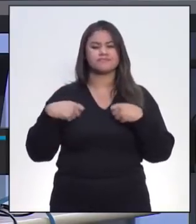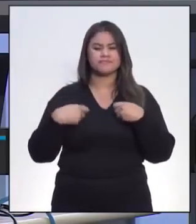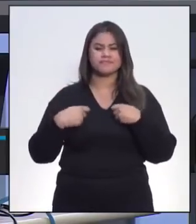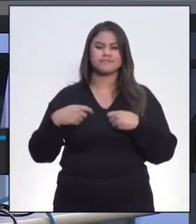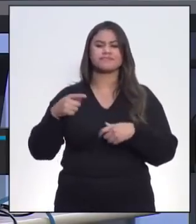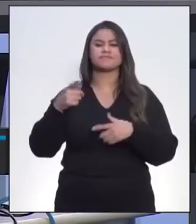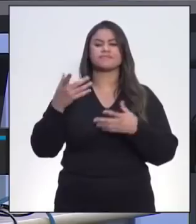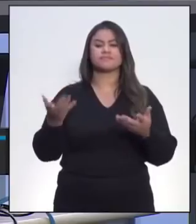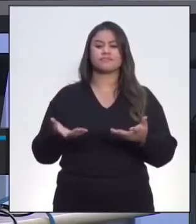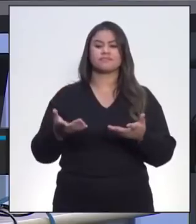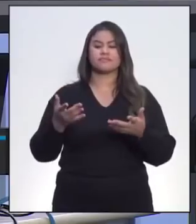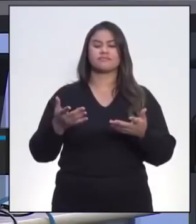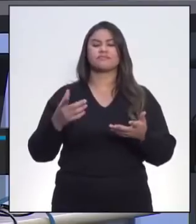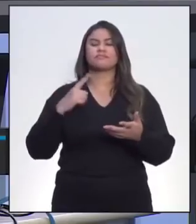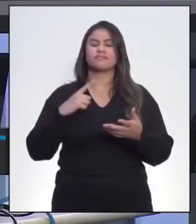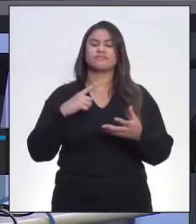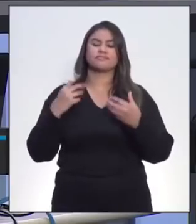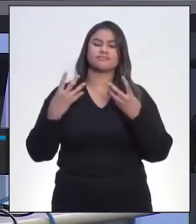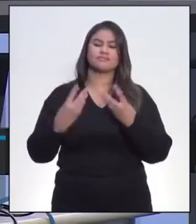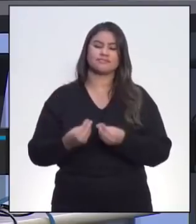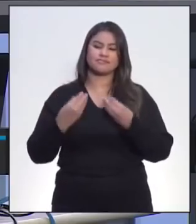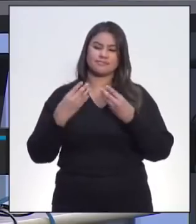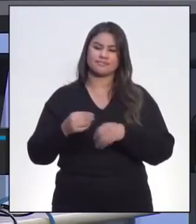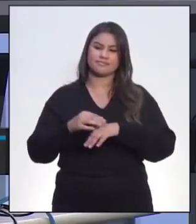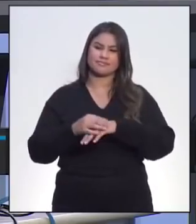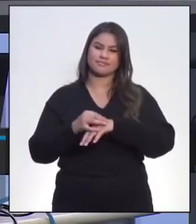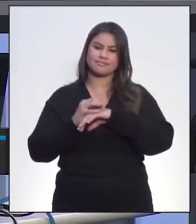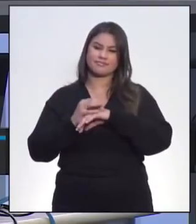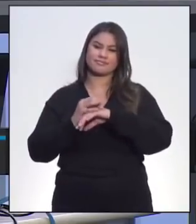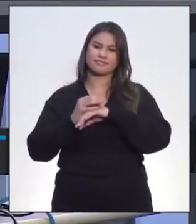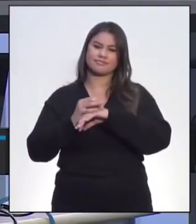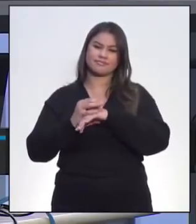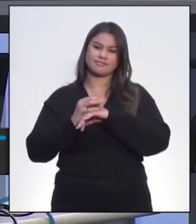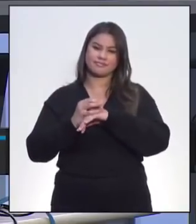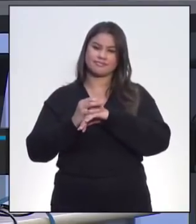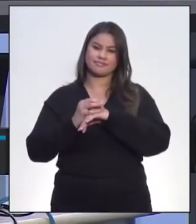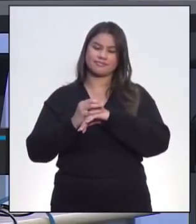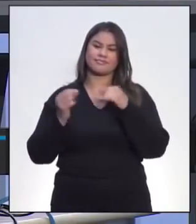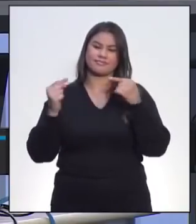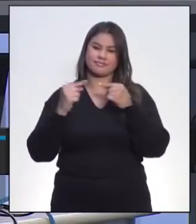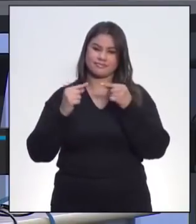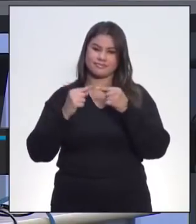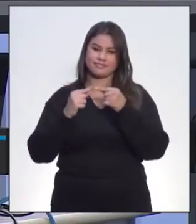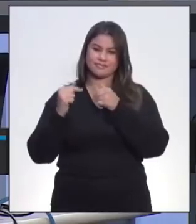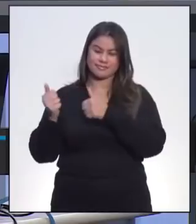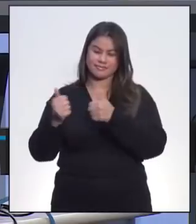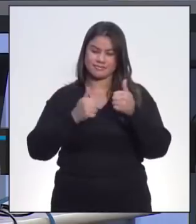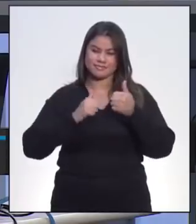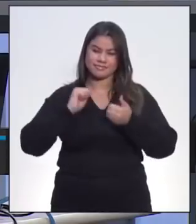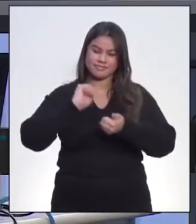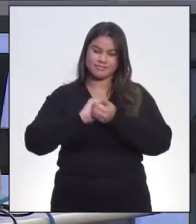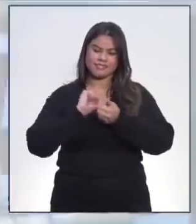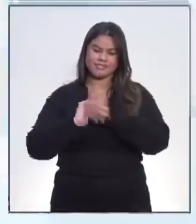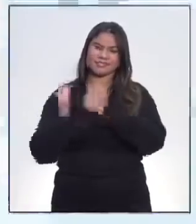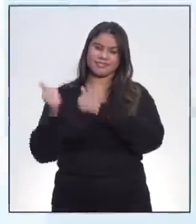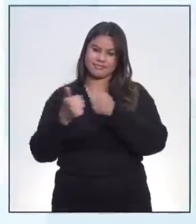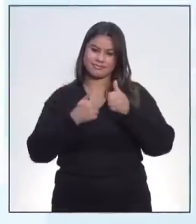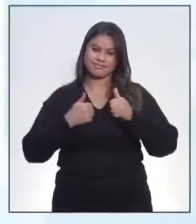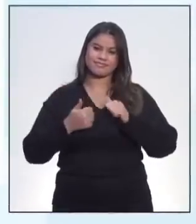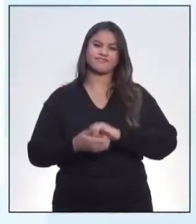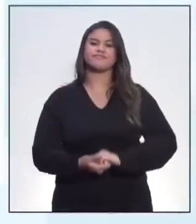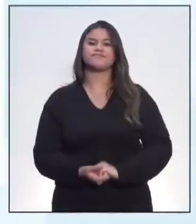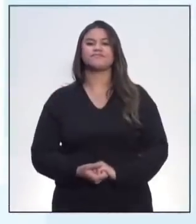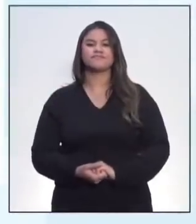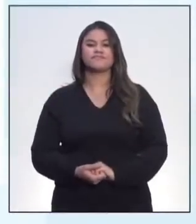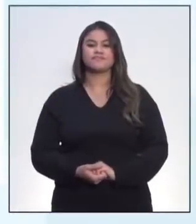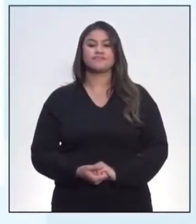exporta muita carne suína do Brasil, carne de altíssima qualidade, tudo bem? E, em média, cada